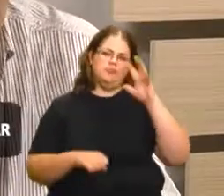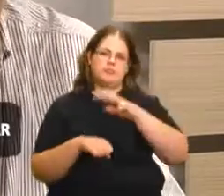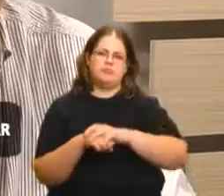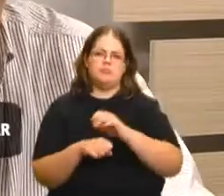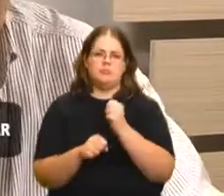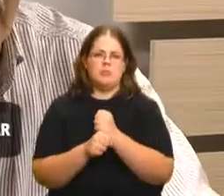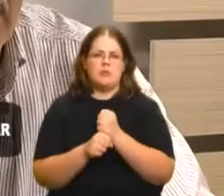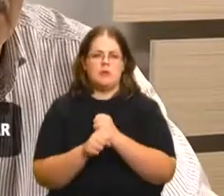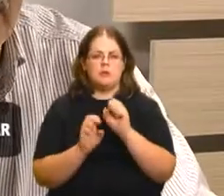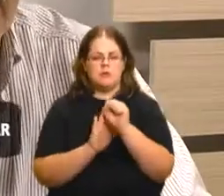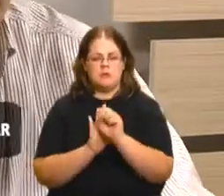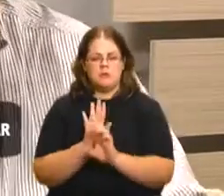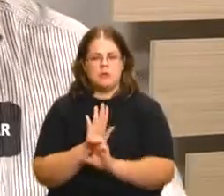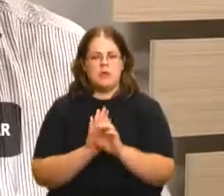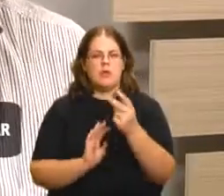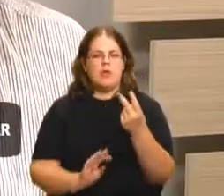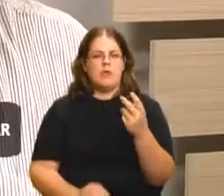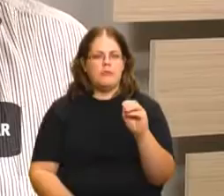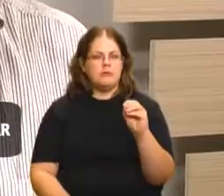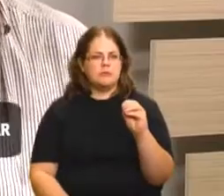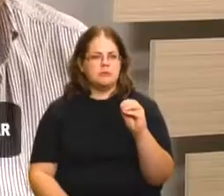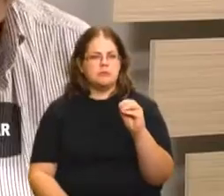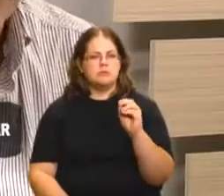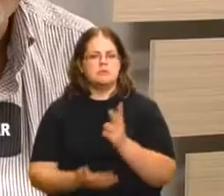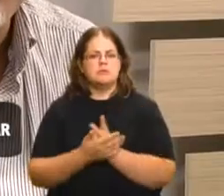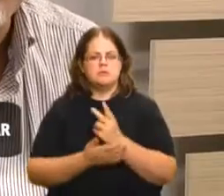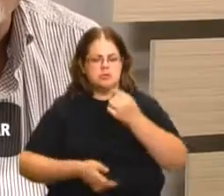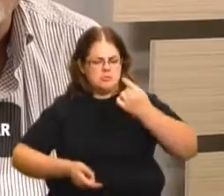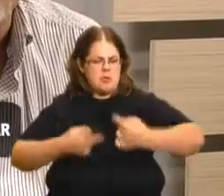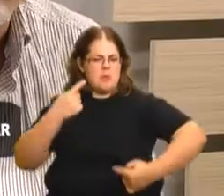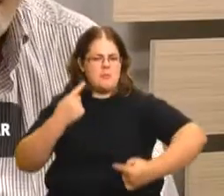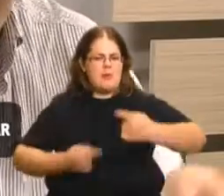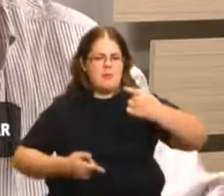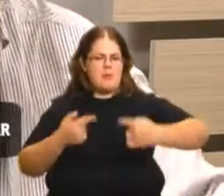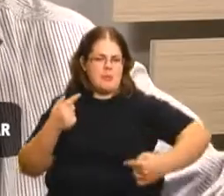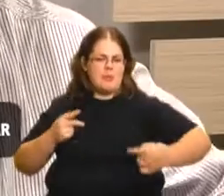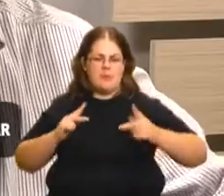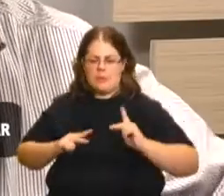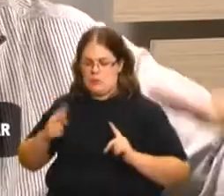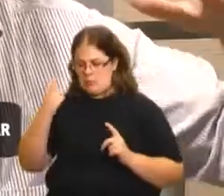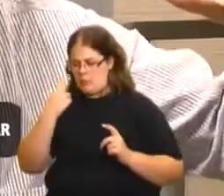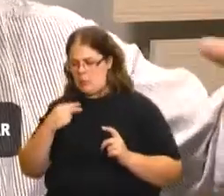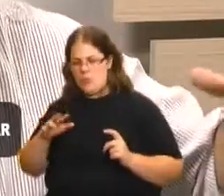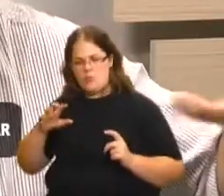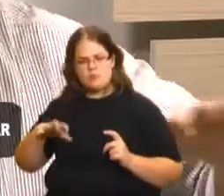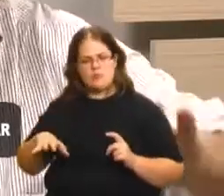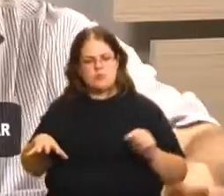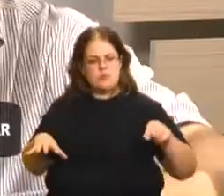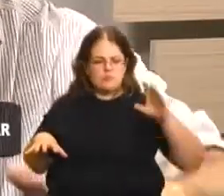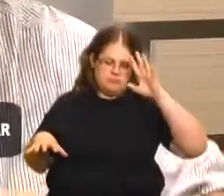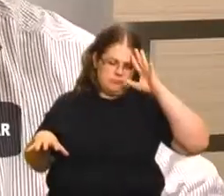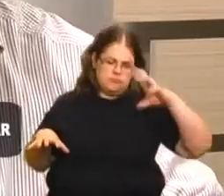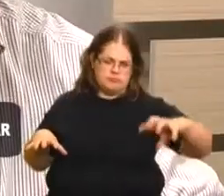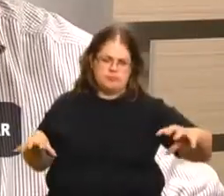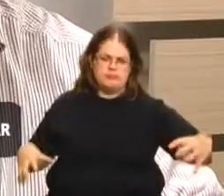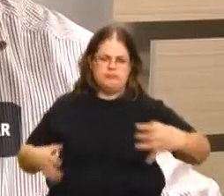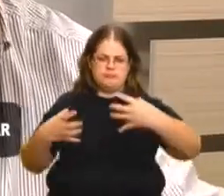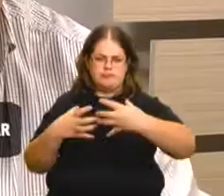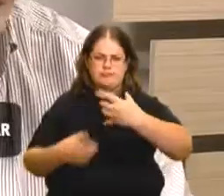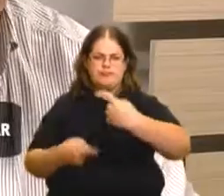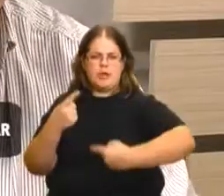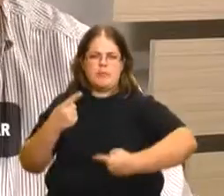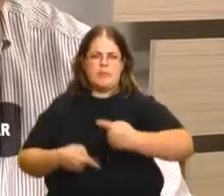durante todo o século XX, eles tiveram uma disputa tal qual os civis pelo poder no Brasil, pelo que você está dizendo.